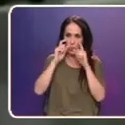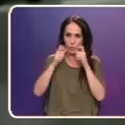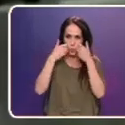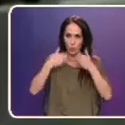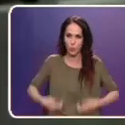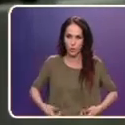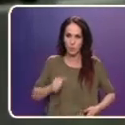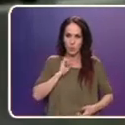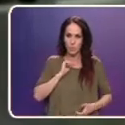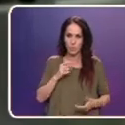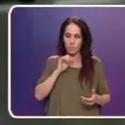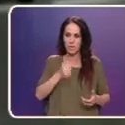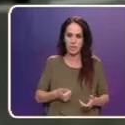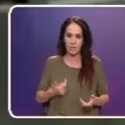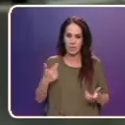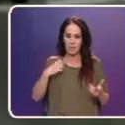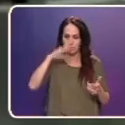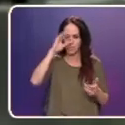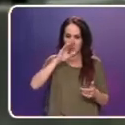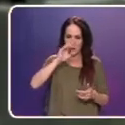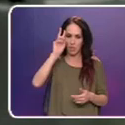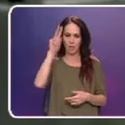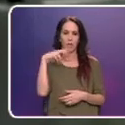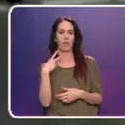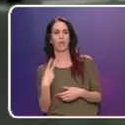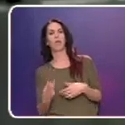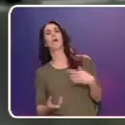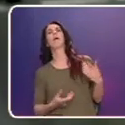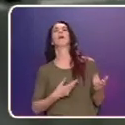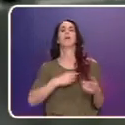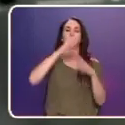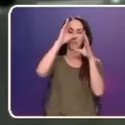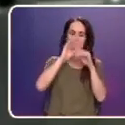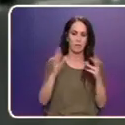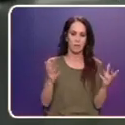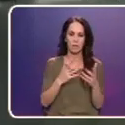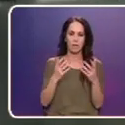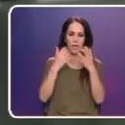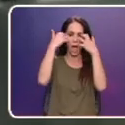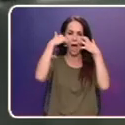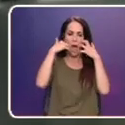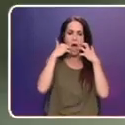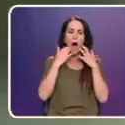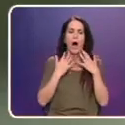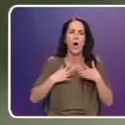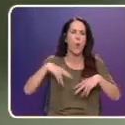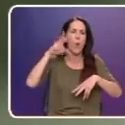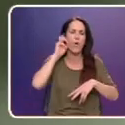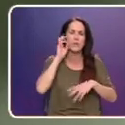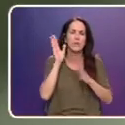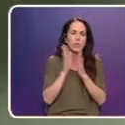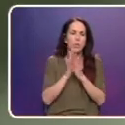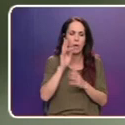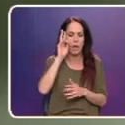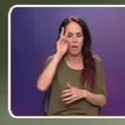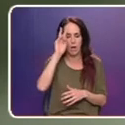corpo totalmente e eu não sei se eu desmaiei, o que aconteceu. Eu perdi a noção do meu corpo, mas eu escutava tudo que acontecia. E eu caí